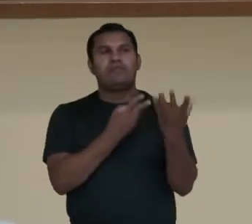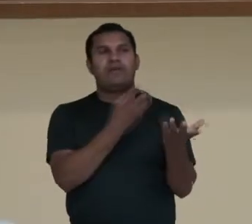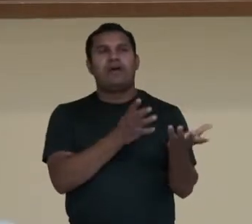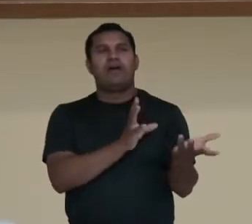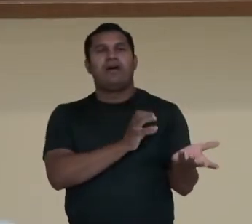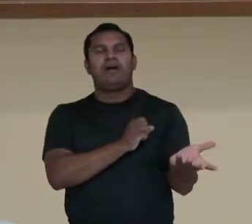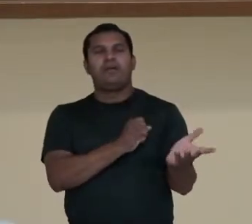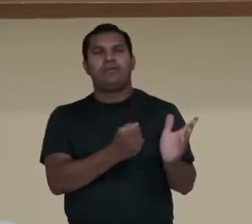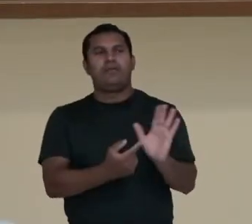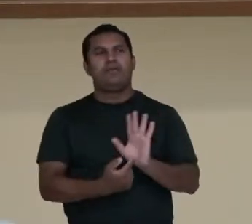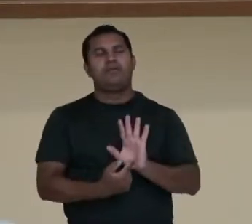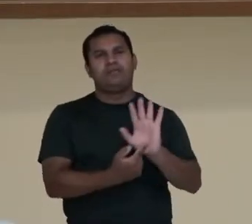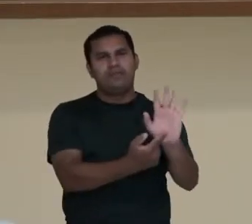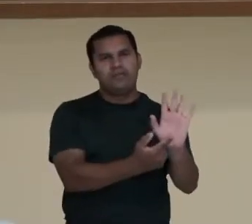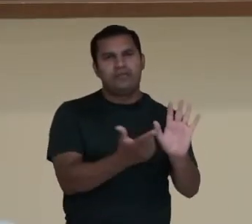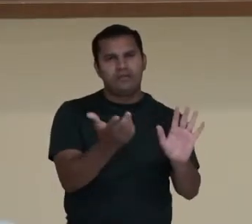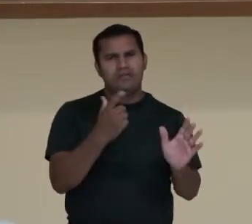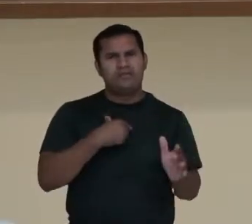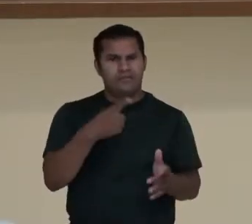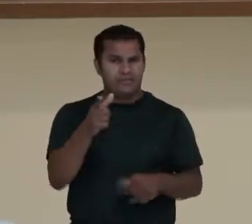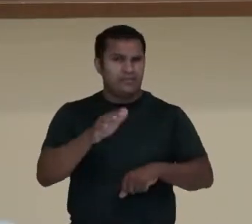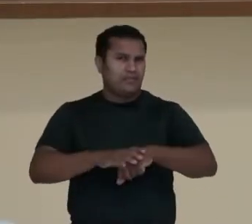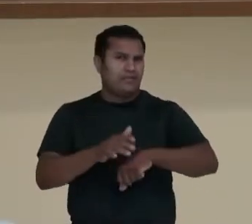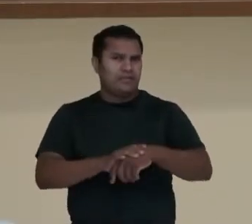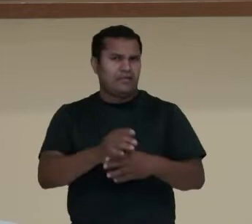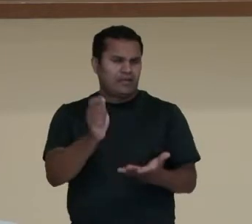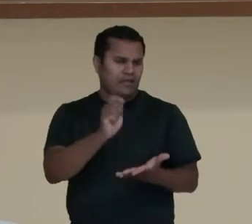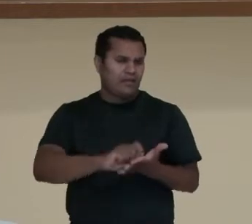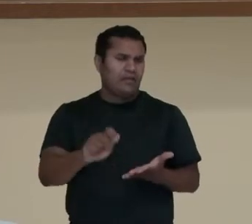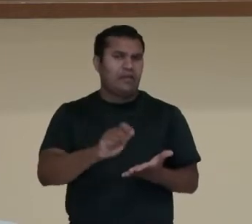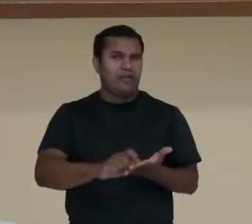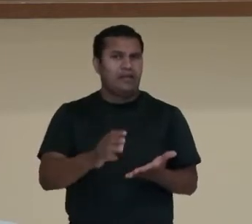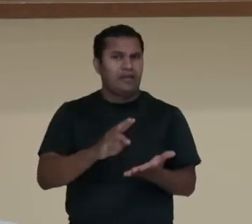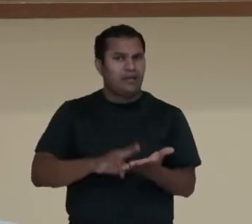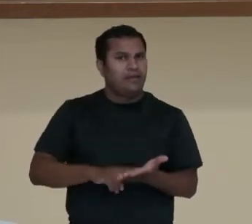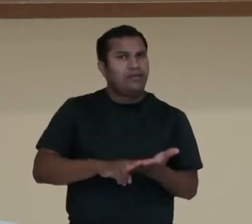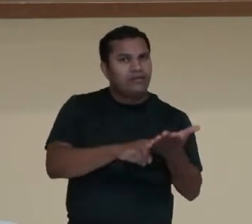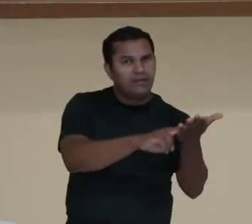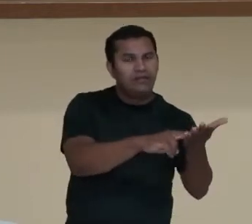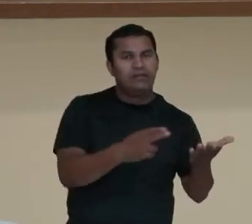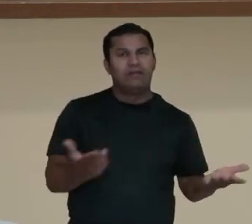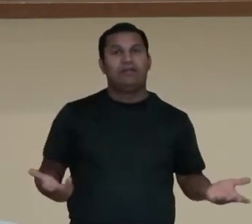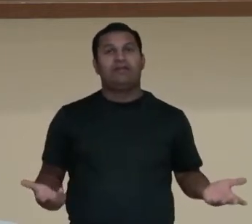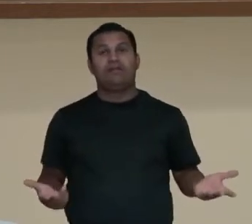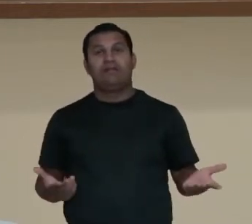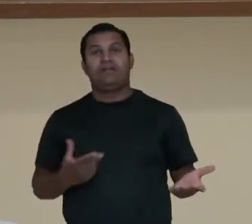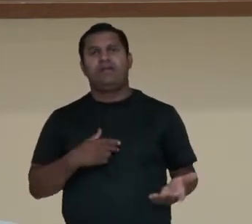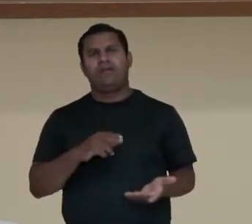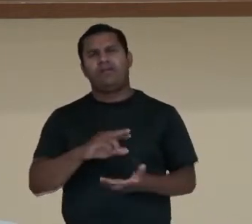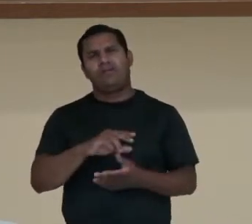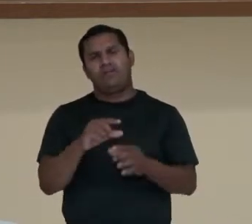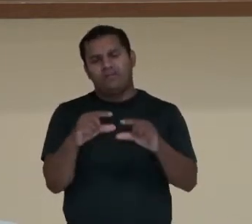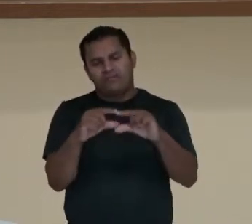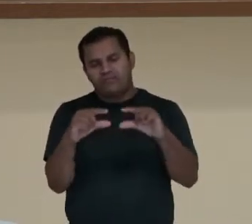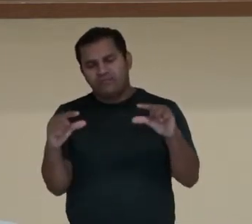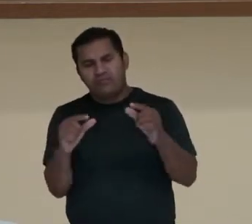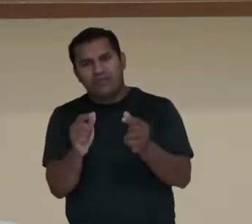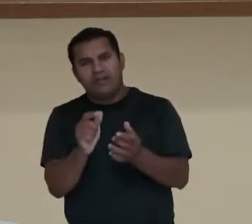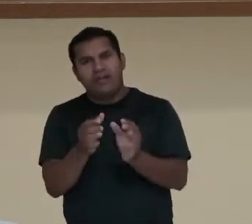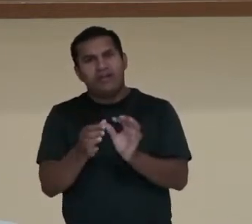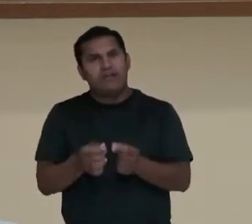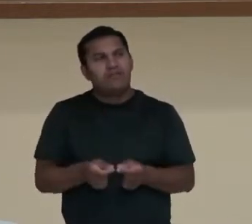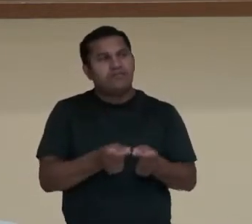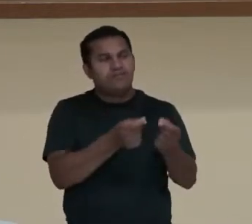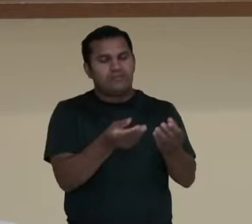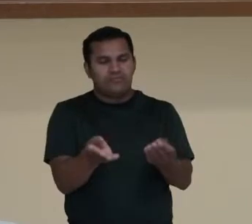um versinho? Já escreveu isso? Já mandou algum versinho para alguém? Eu já mandei muitos. Vamos ler